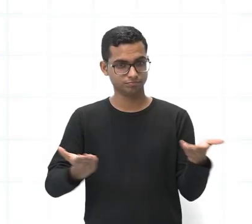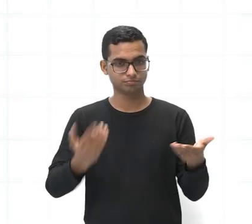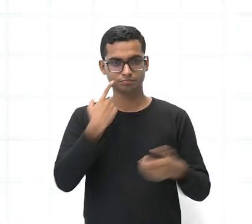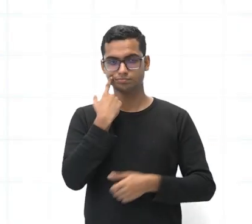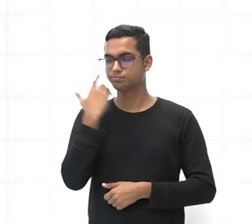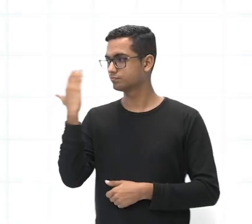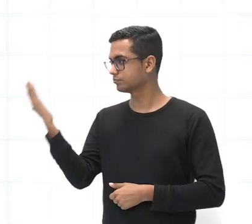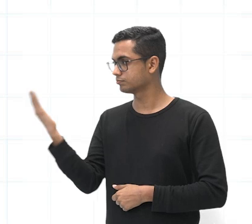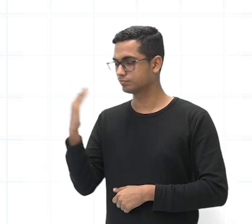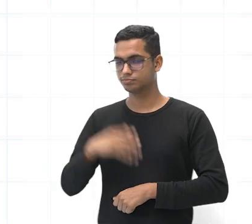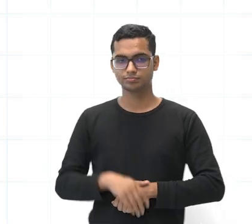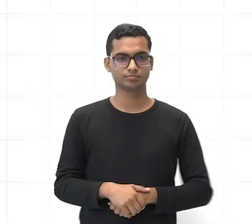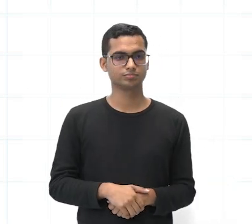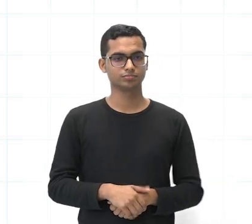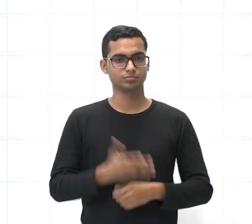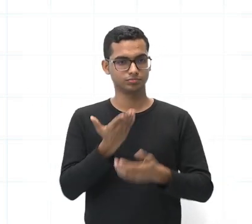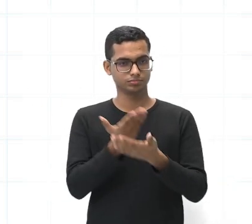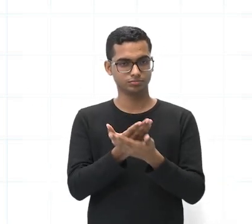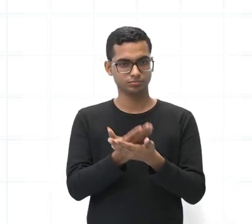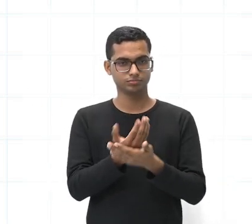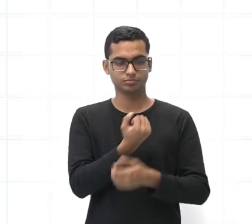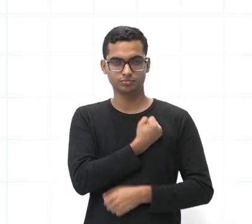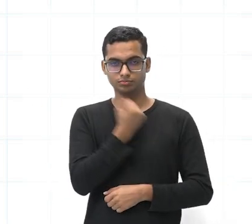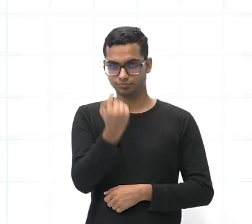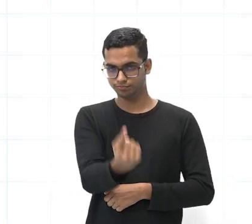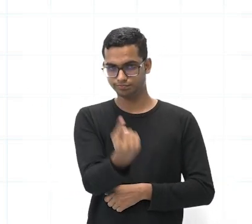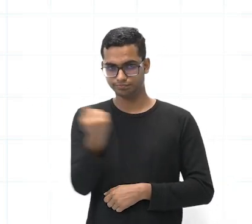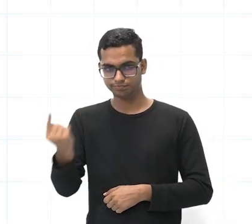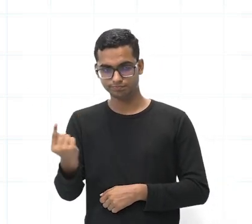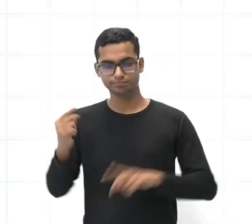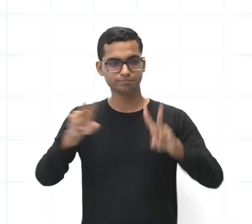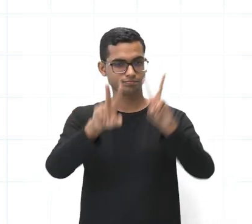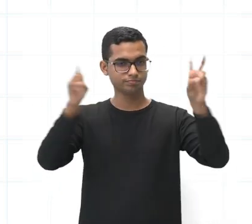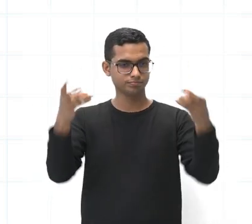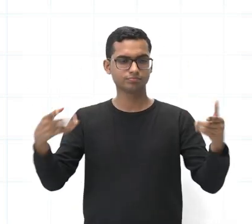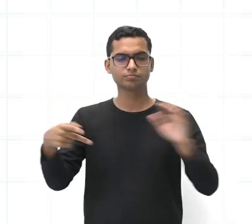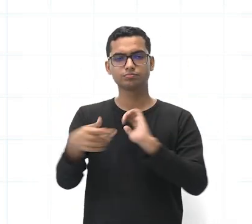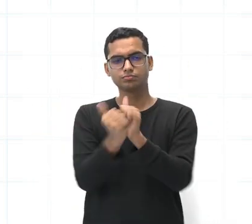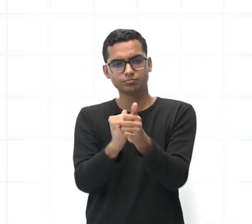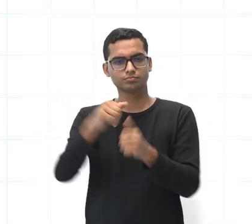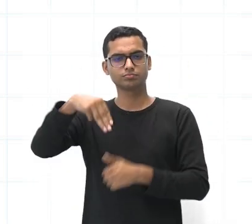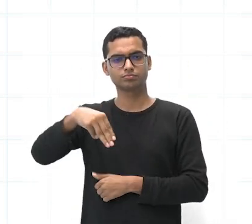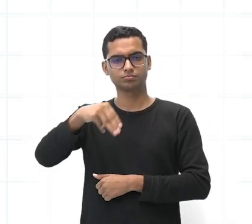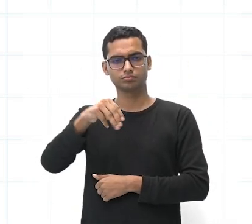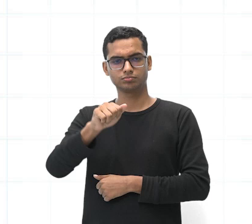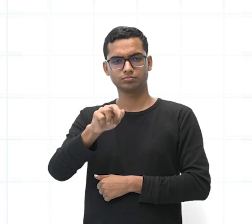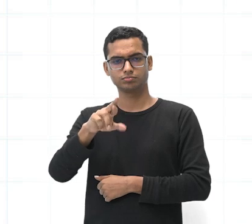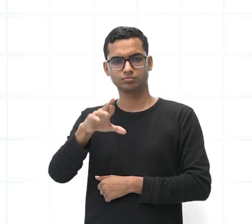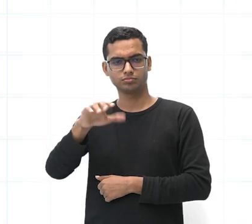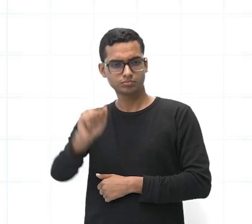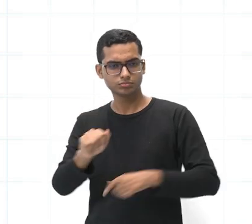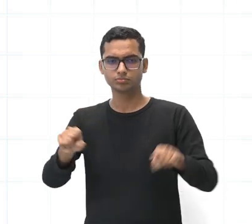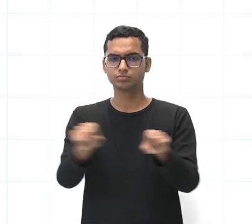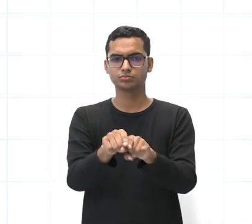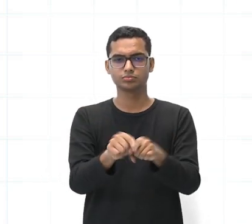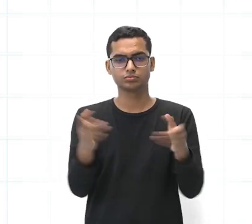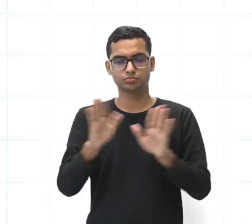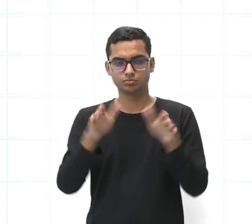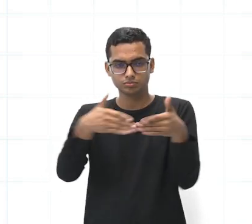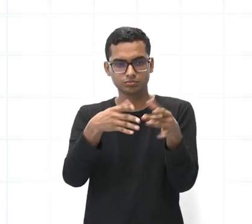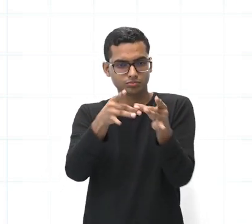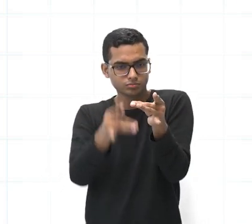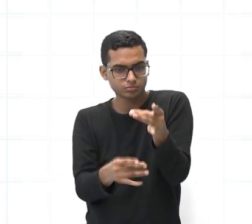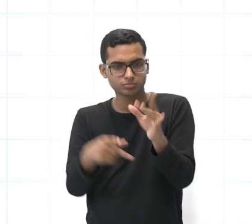hoje? Então observem aí, nossa aula é a número 11, o nosso objeto de conhecimento, esportes de marca e